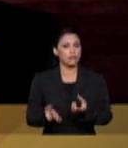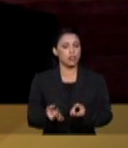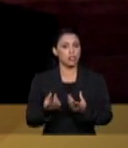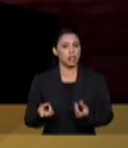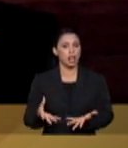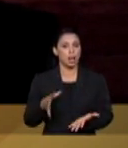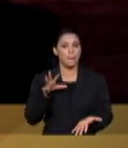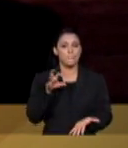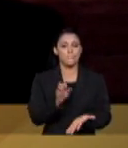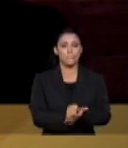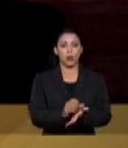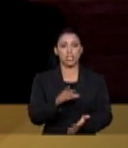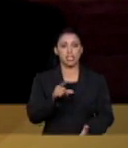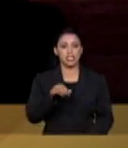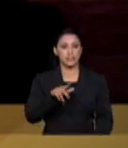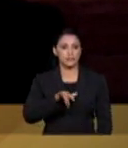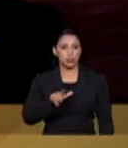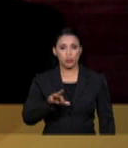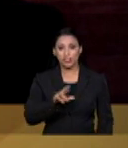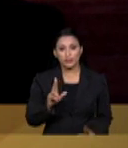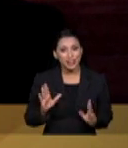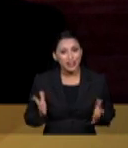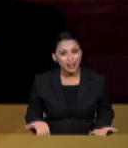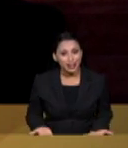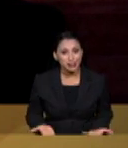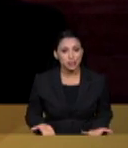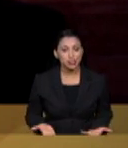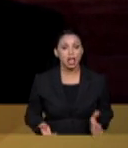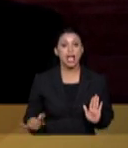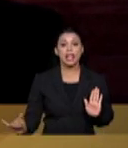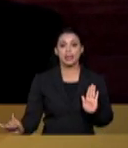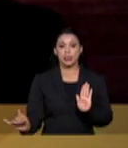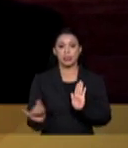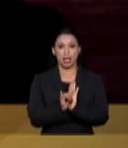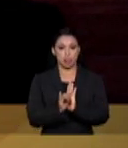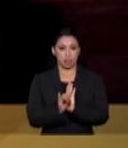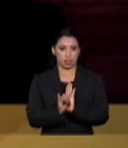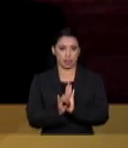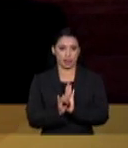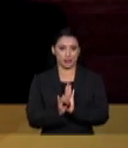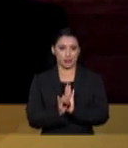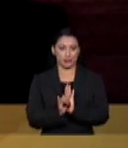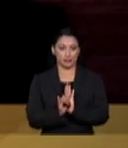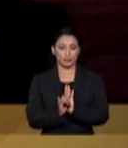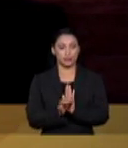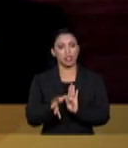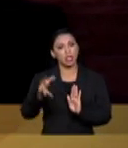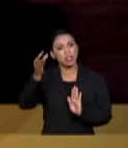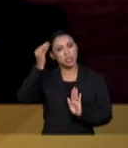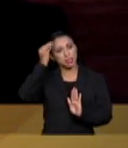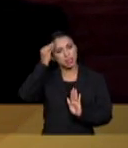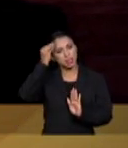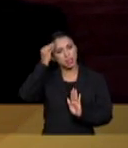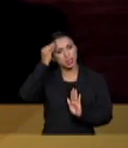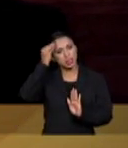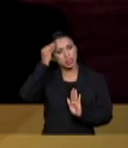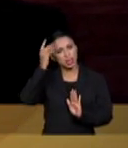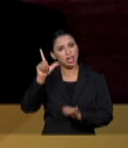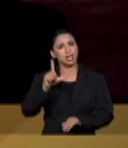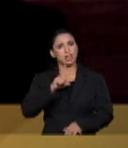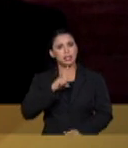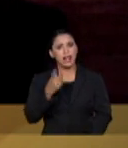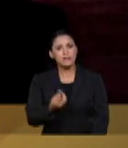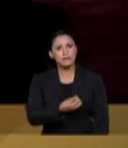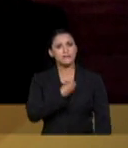privado de pós e trata-se de uma relação de identidade e compreendi espiritualidade e